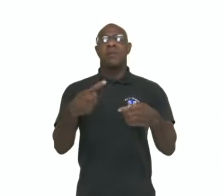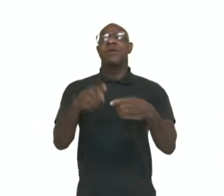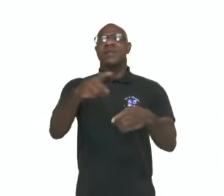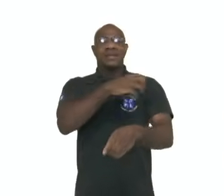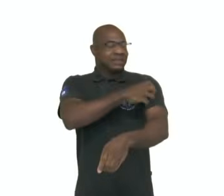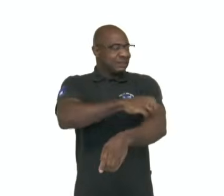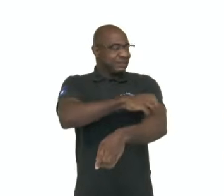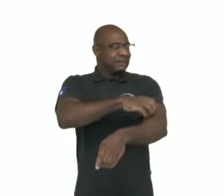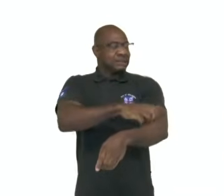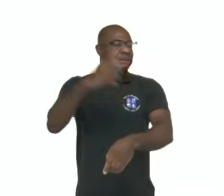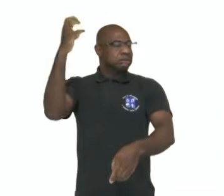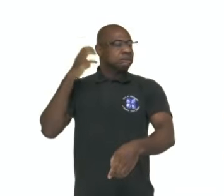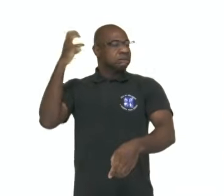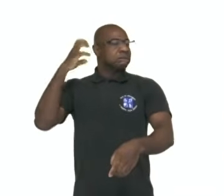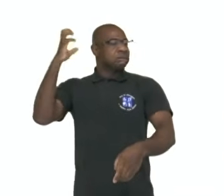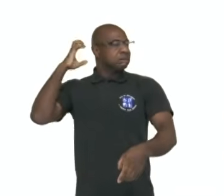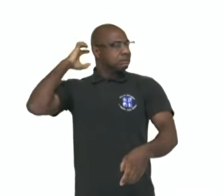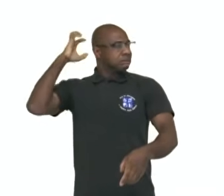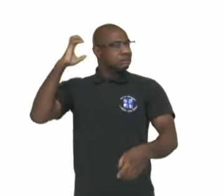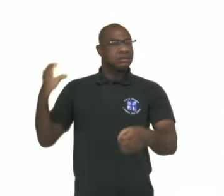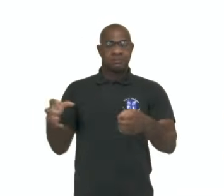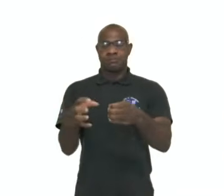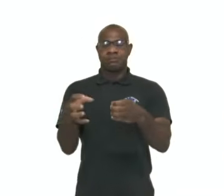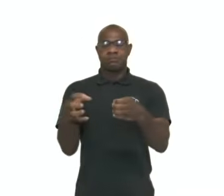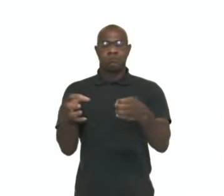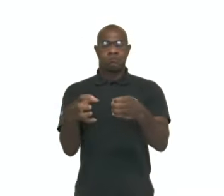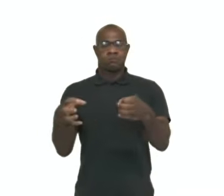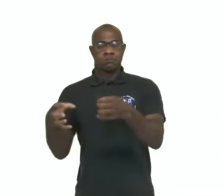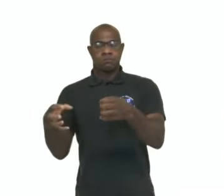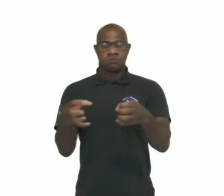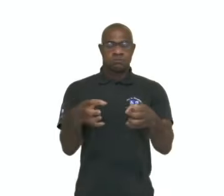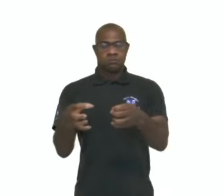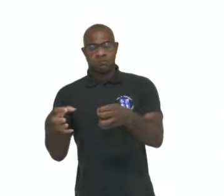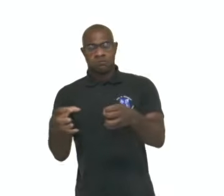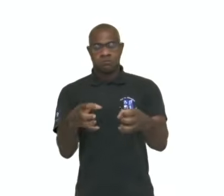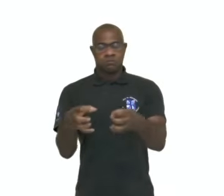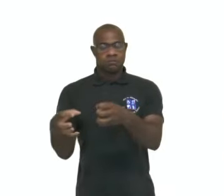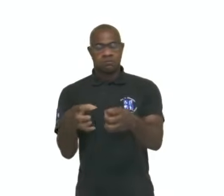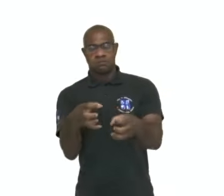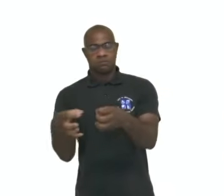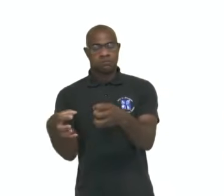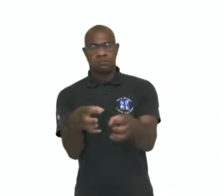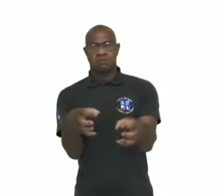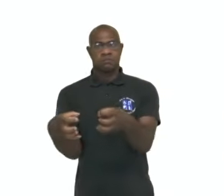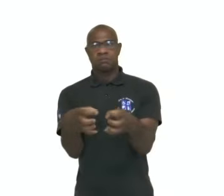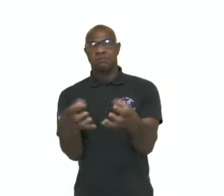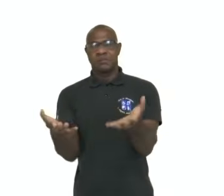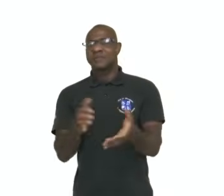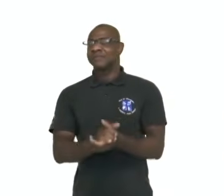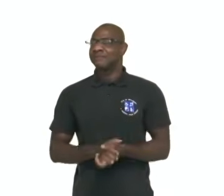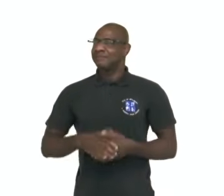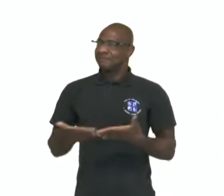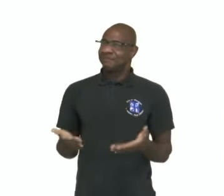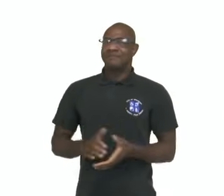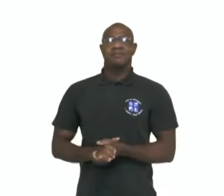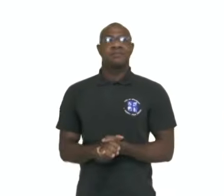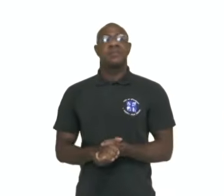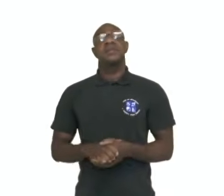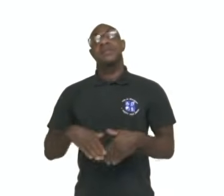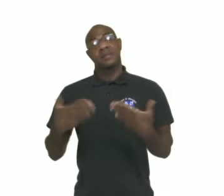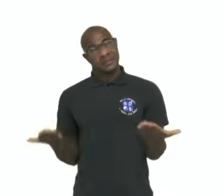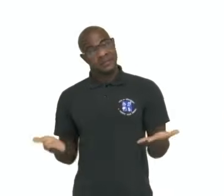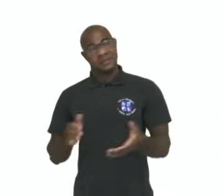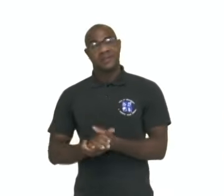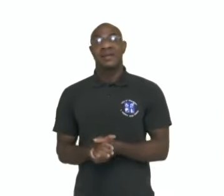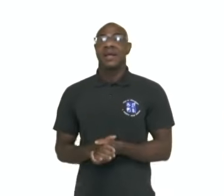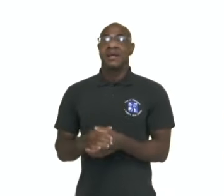certo? Que você vai pôr ela em contato aí com alguma coisa, com a tua pele, ou o cabelo, tá? Ou então com a roupa de lã. Então,